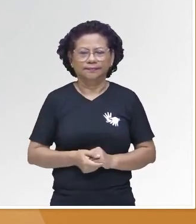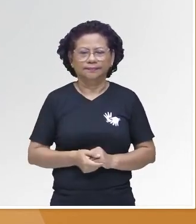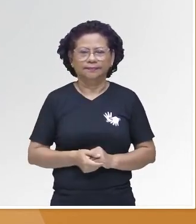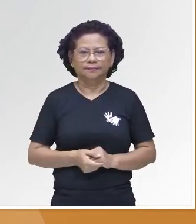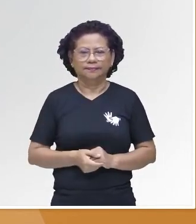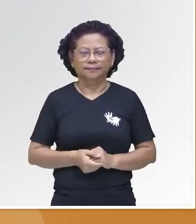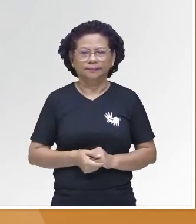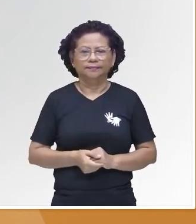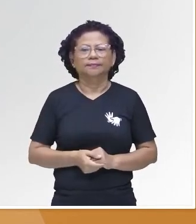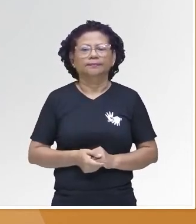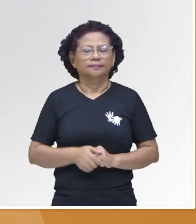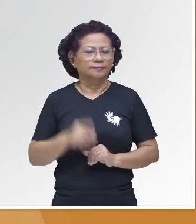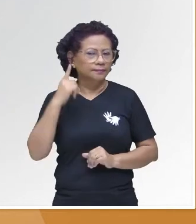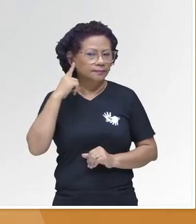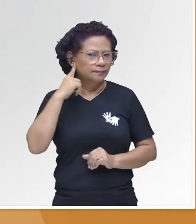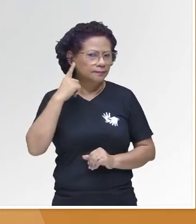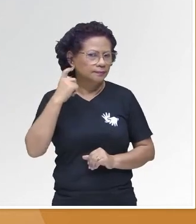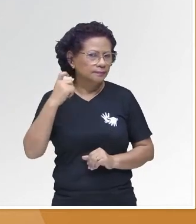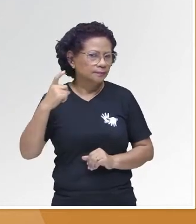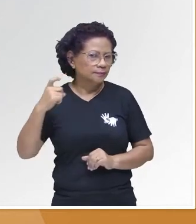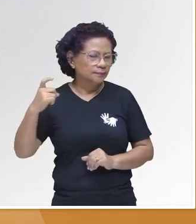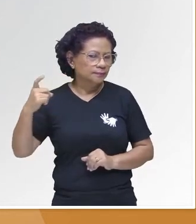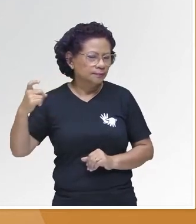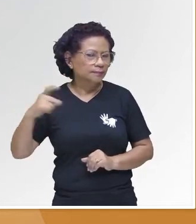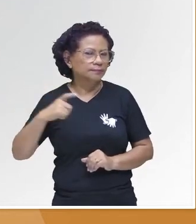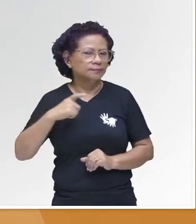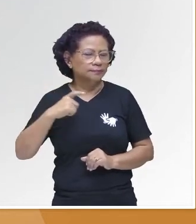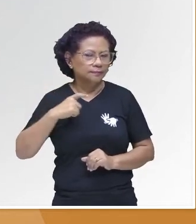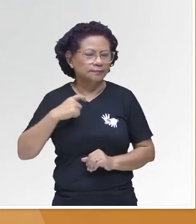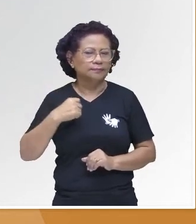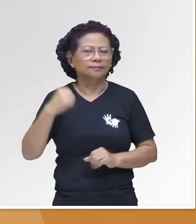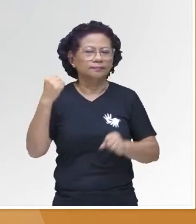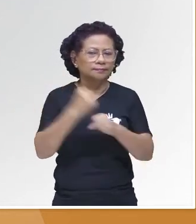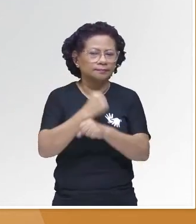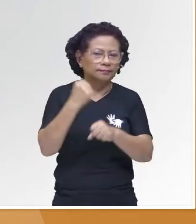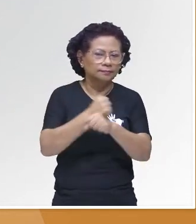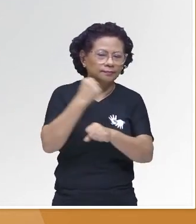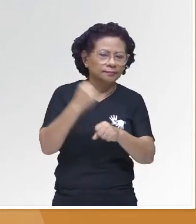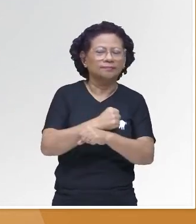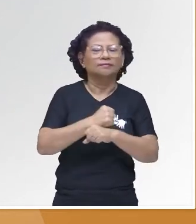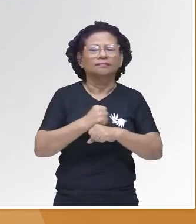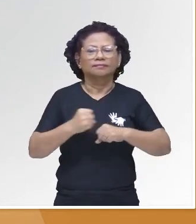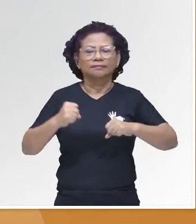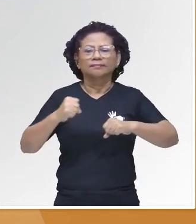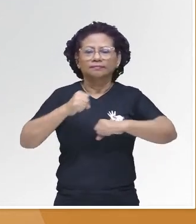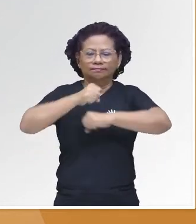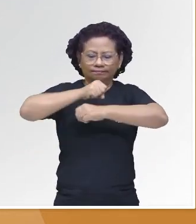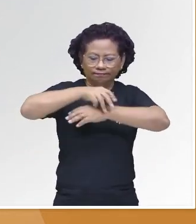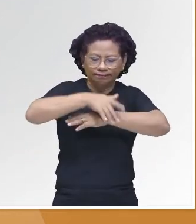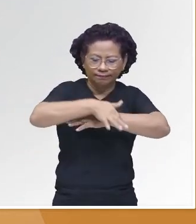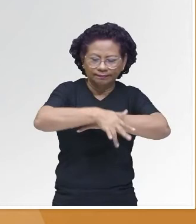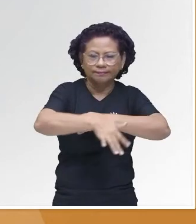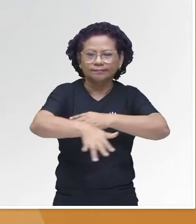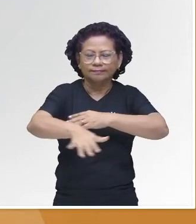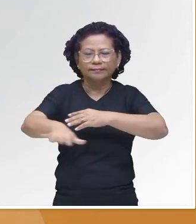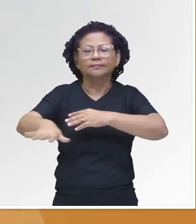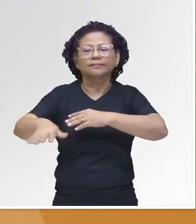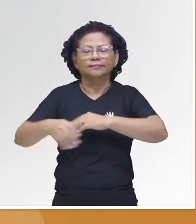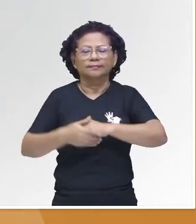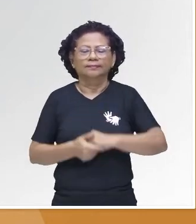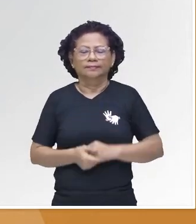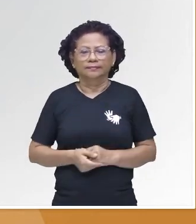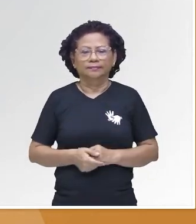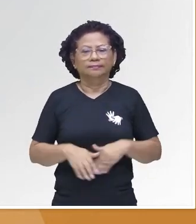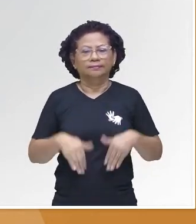os ruídos, tá? que são emitidos ali naquela área. A biodiversidade, né, ela também